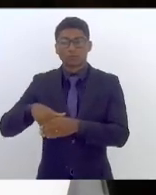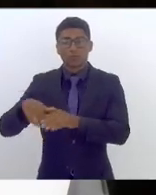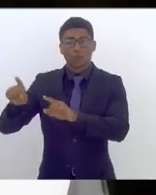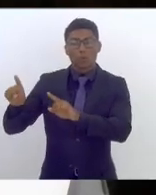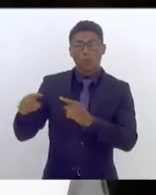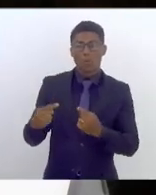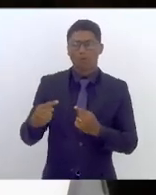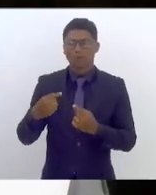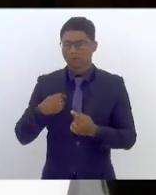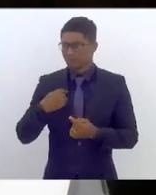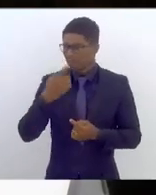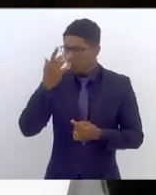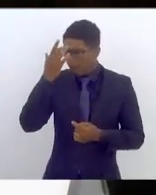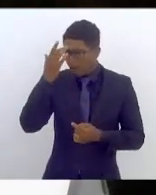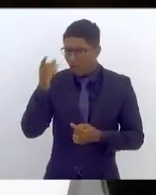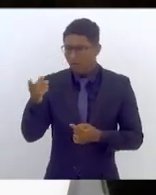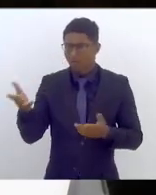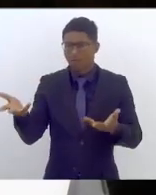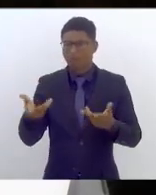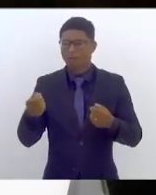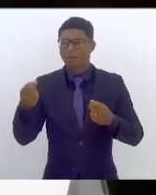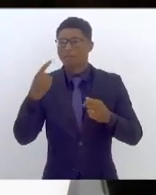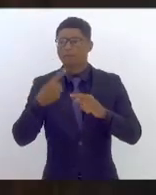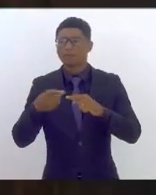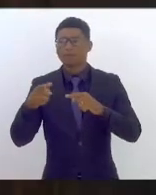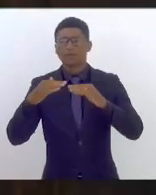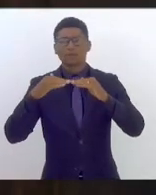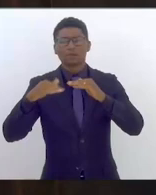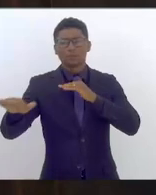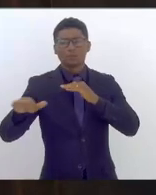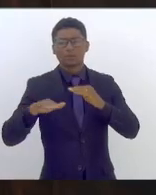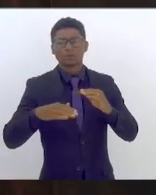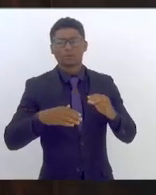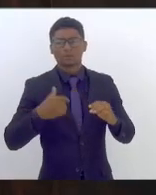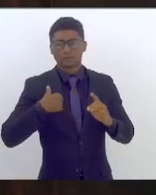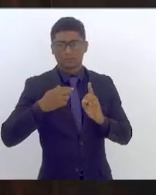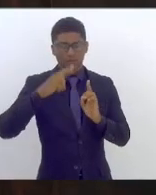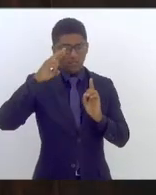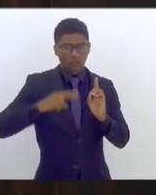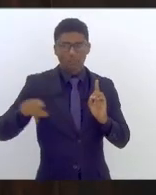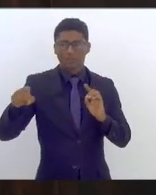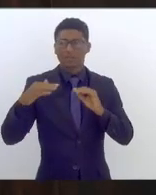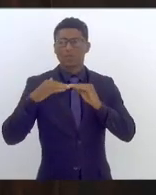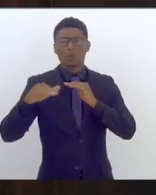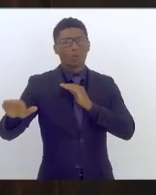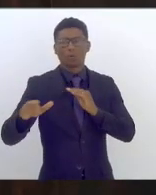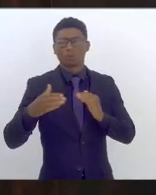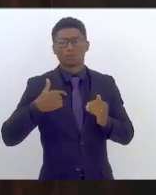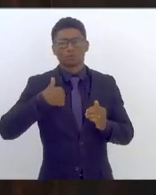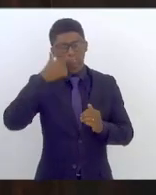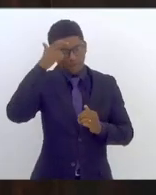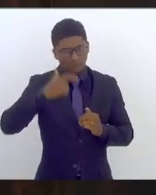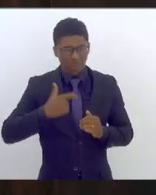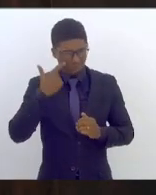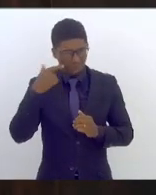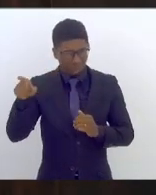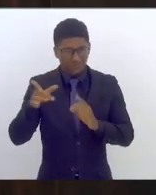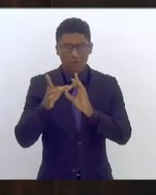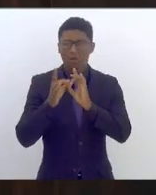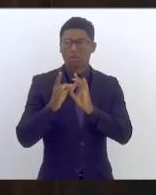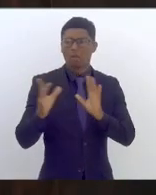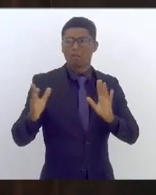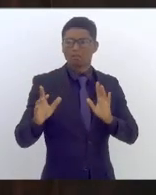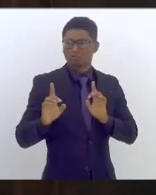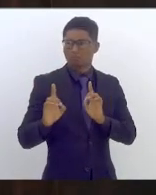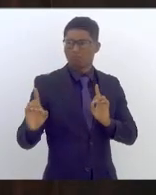maravilhoso porque ele não concordou eu era relatório mas ele não concordou comigo vejam que Independência e é